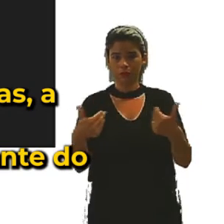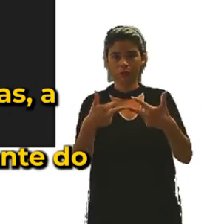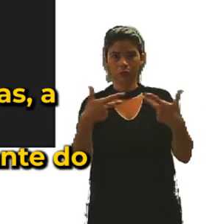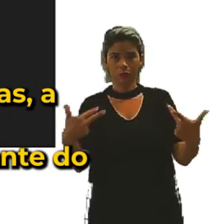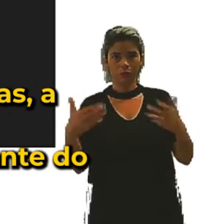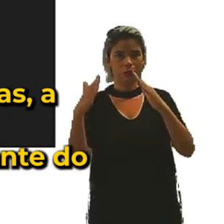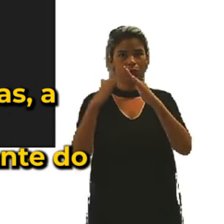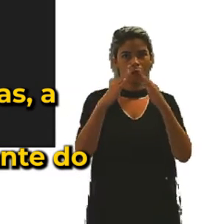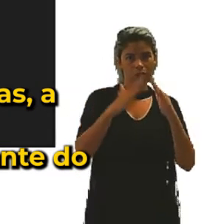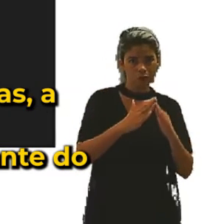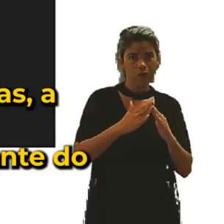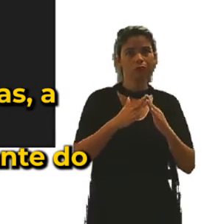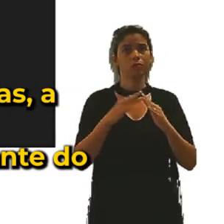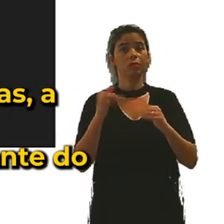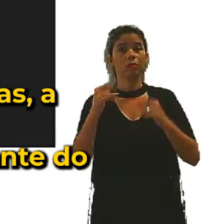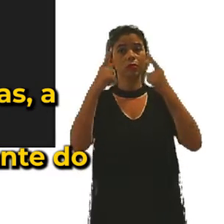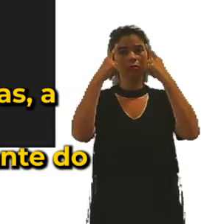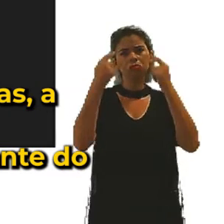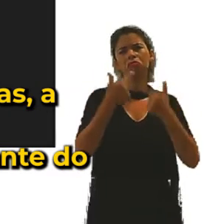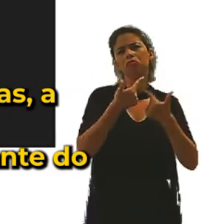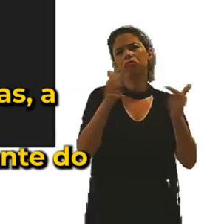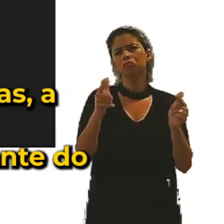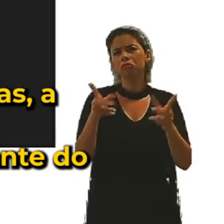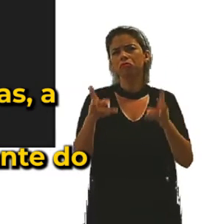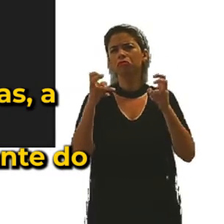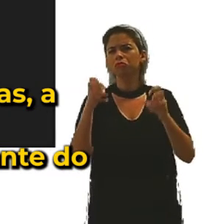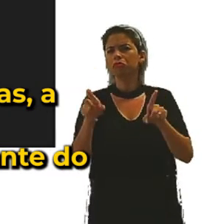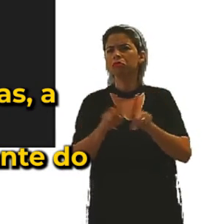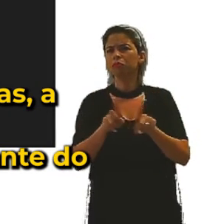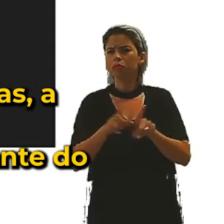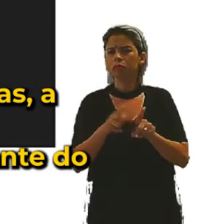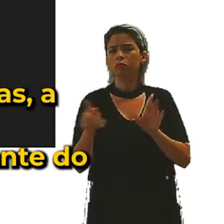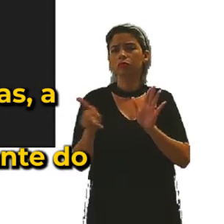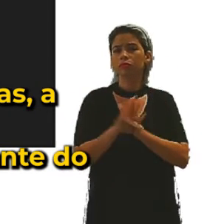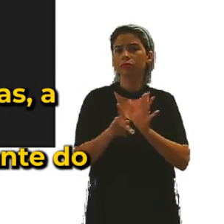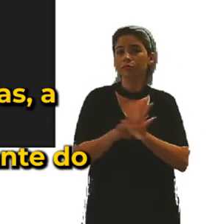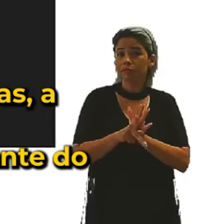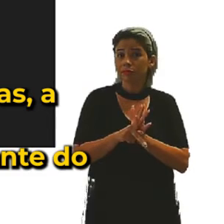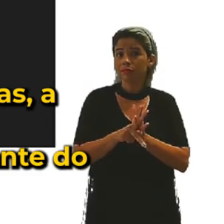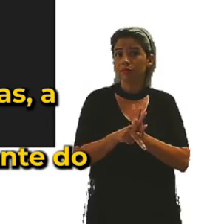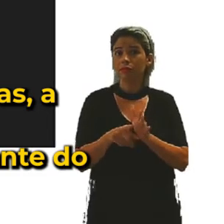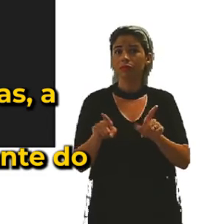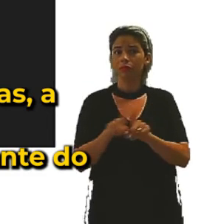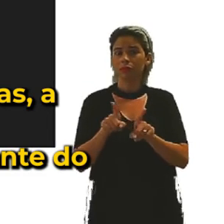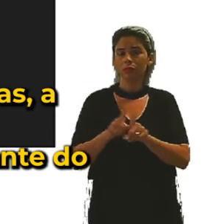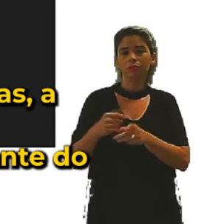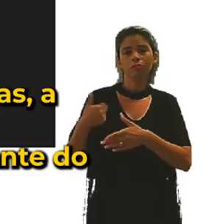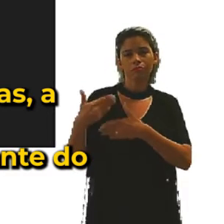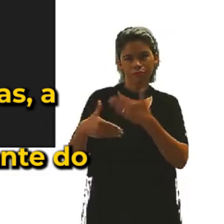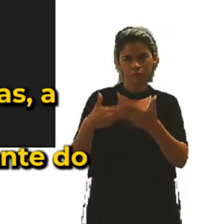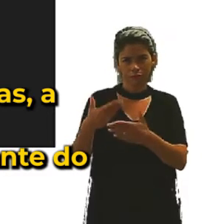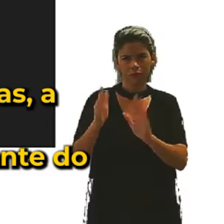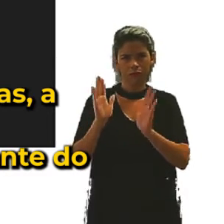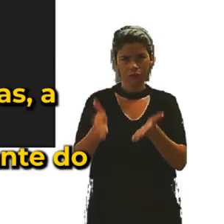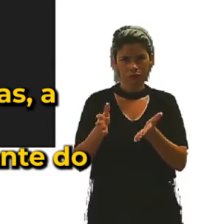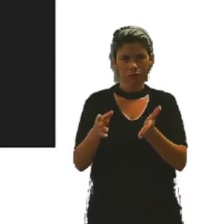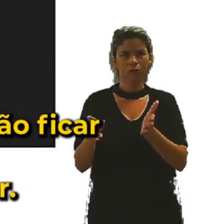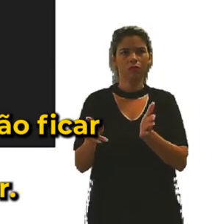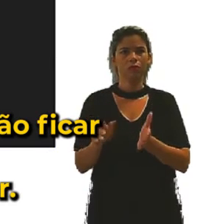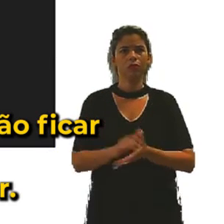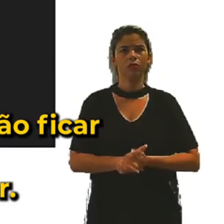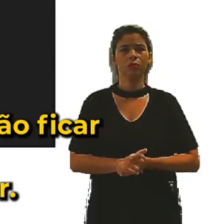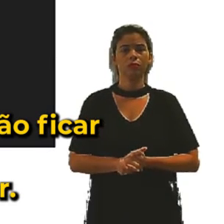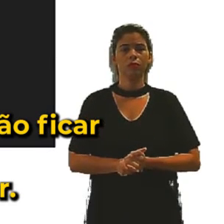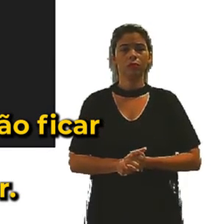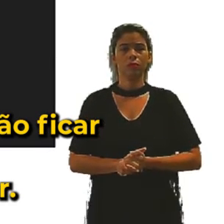Outras violências se foram verificadas, situação ocupacional da vítima. E aqui avançando já bastante diante do nosso tempo,